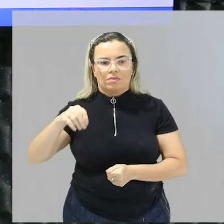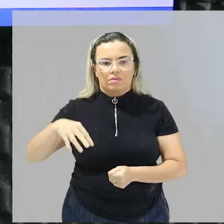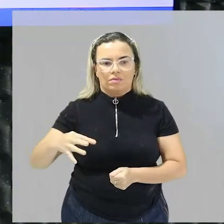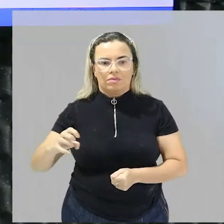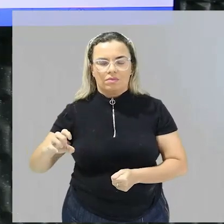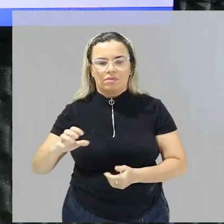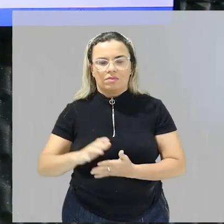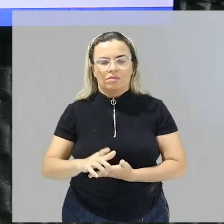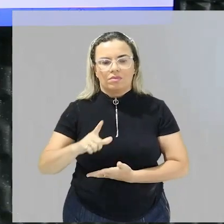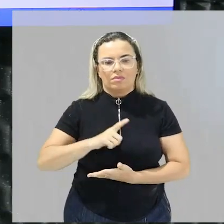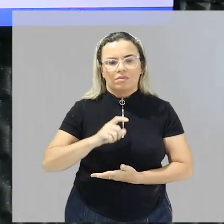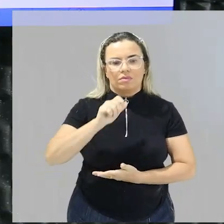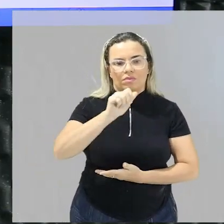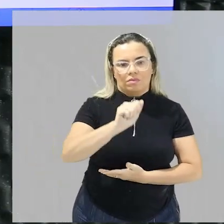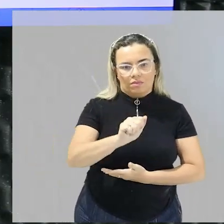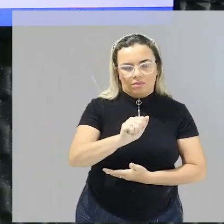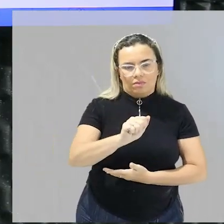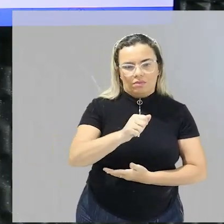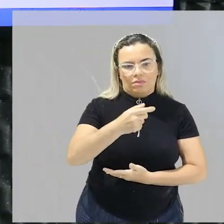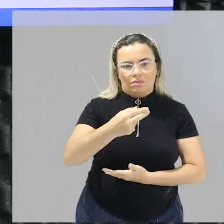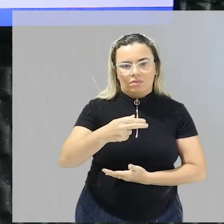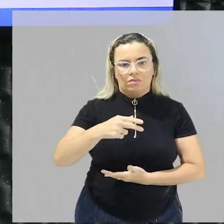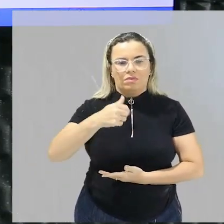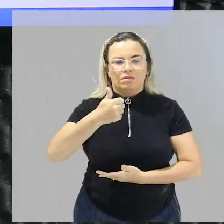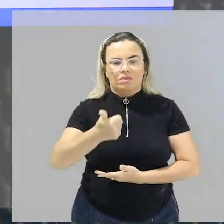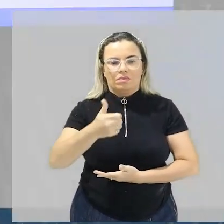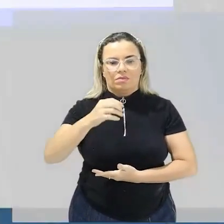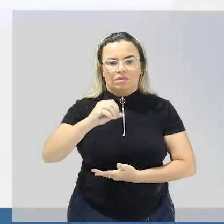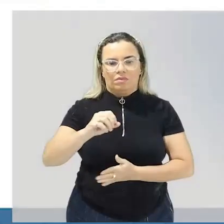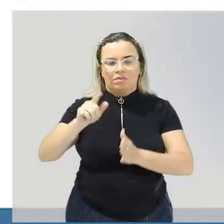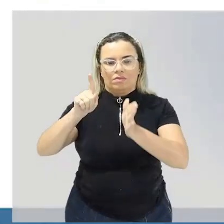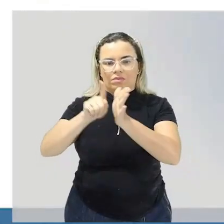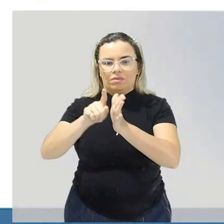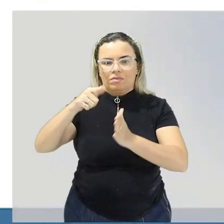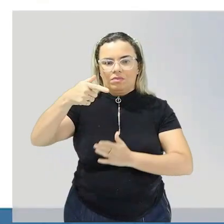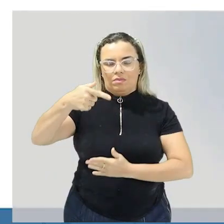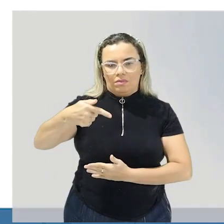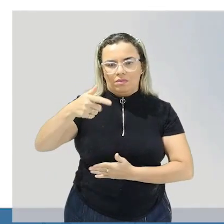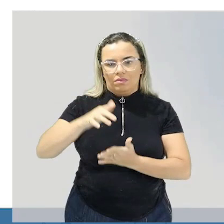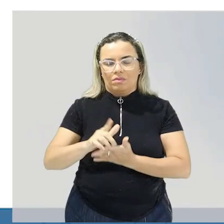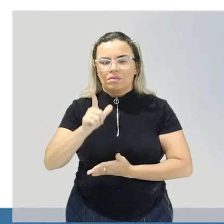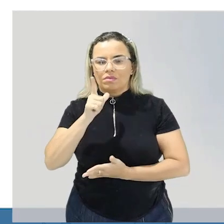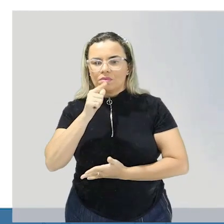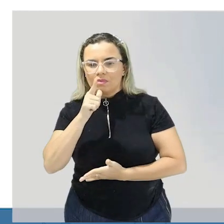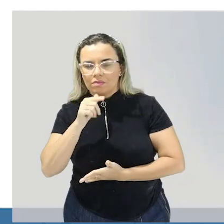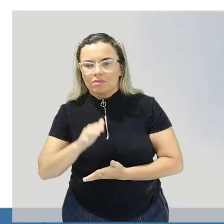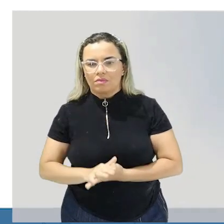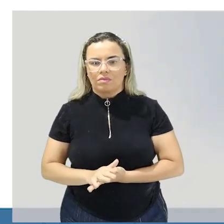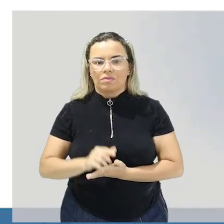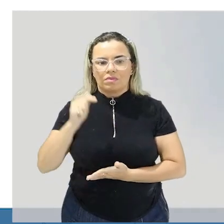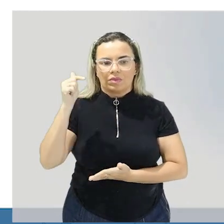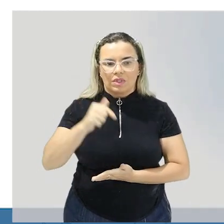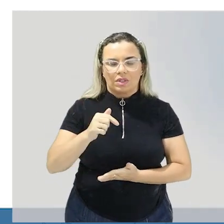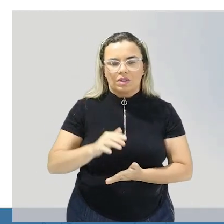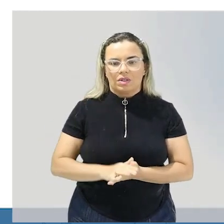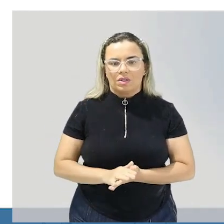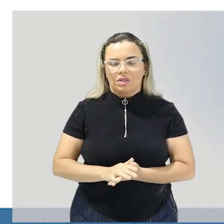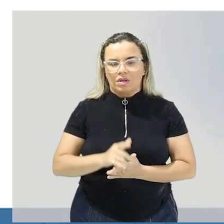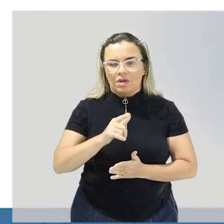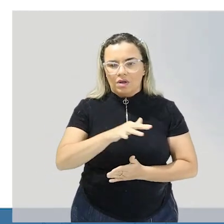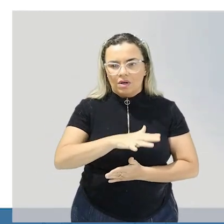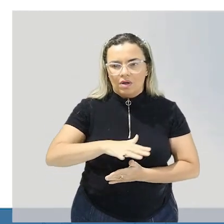obteve A igual a 10 elevado a menos 7. E a água dessa fonte foi classificada